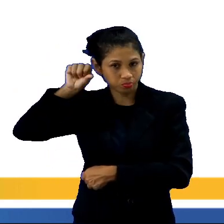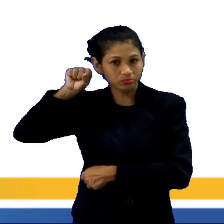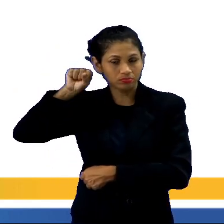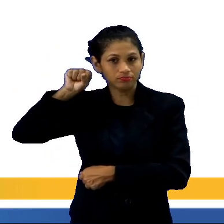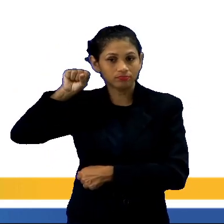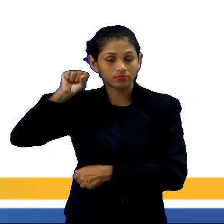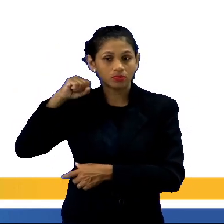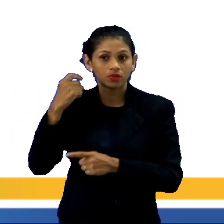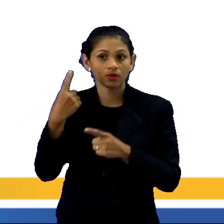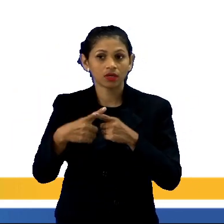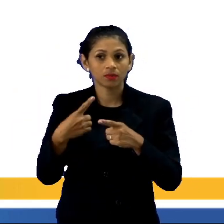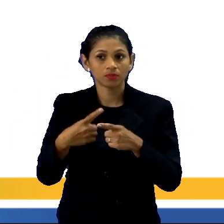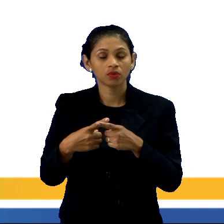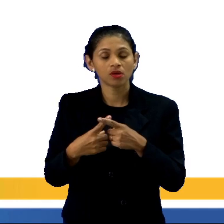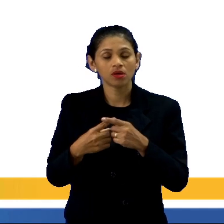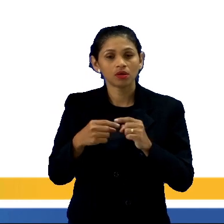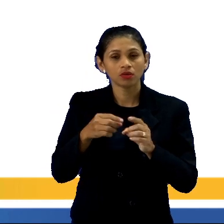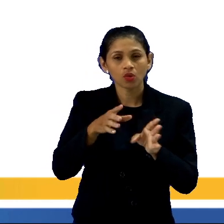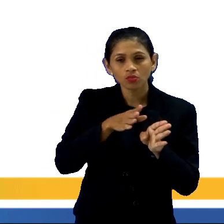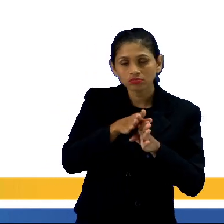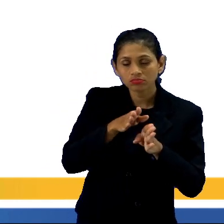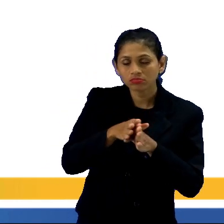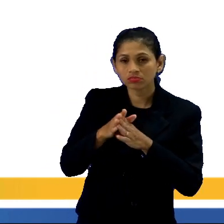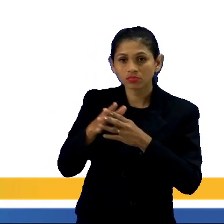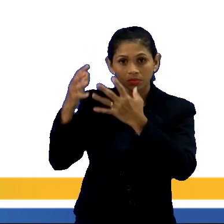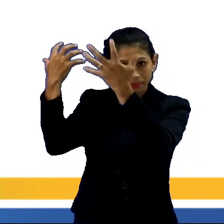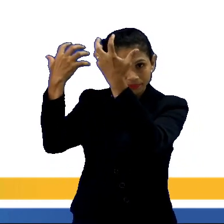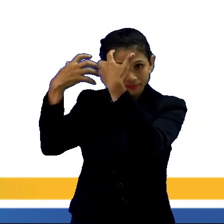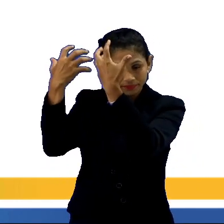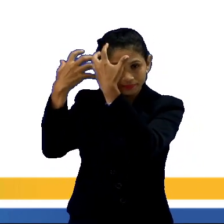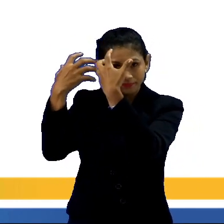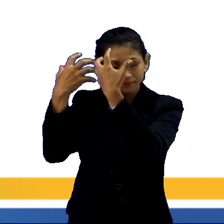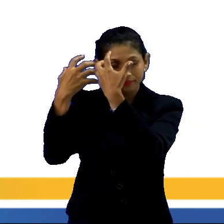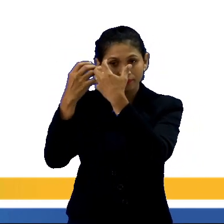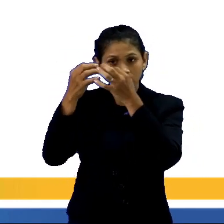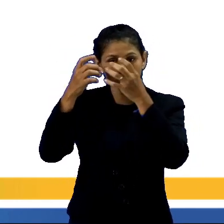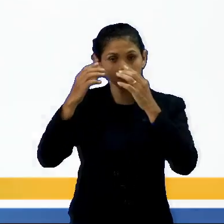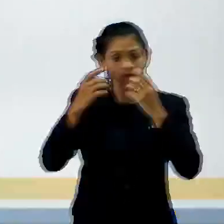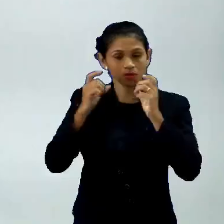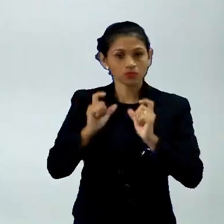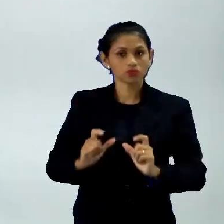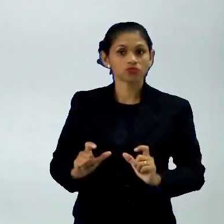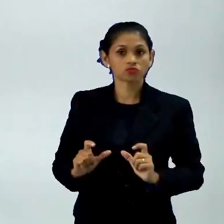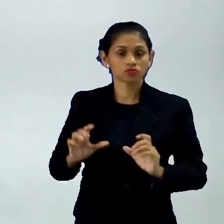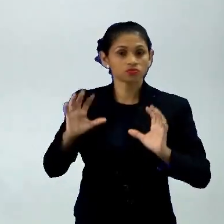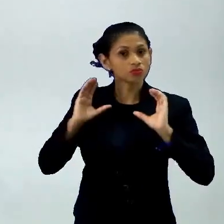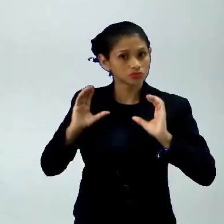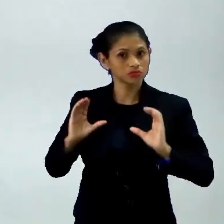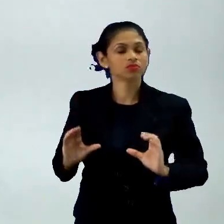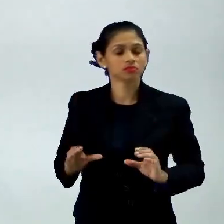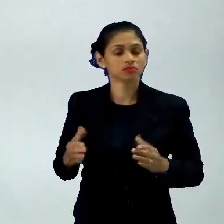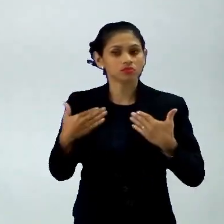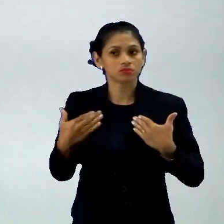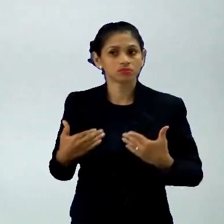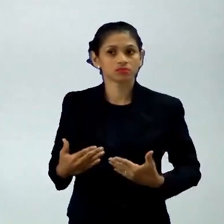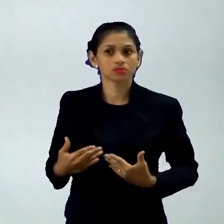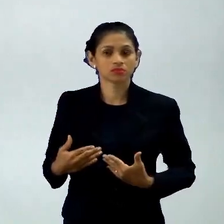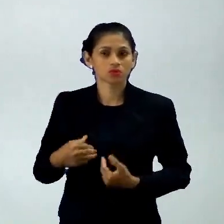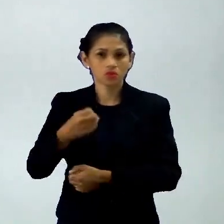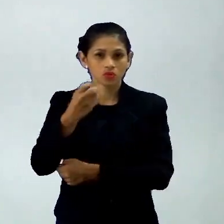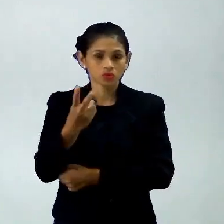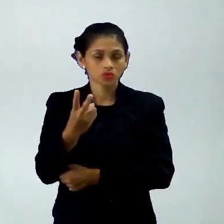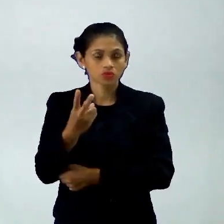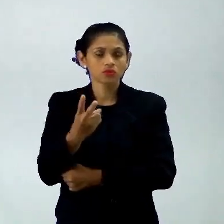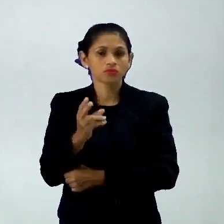porque fornece informações para o cérebro sobre o movimento e a posição do nosso corpo. Então, só com esses dois sentidos, já deu de